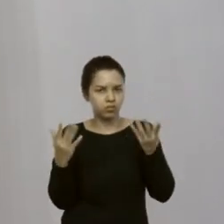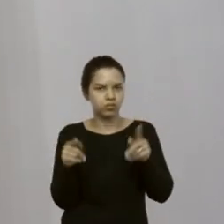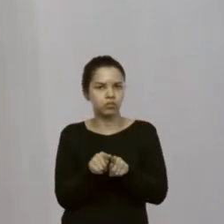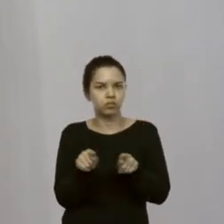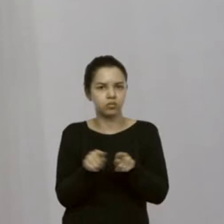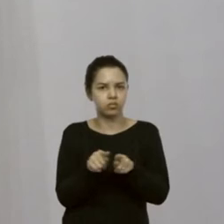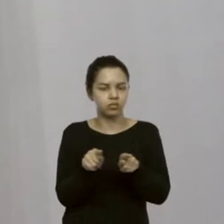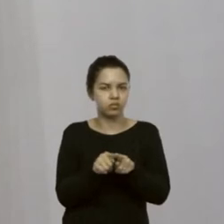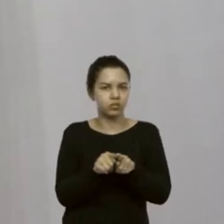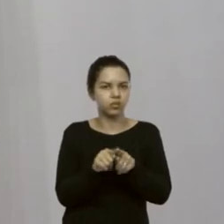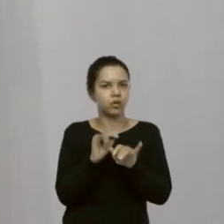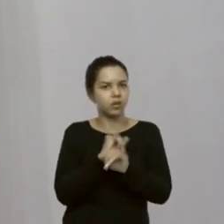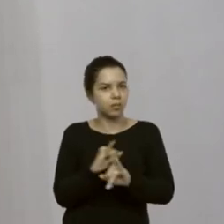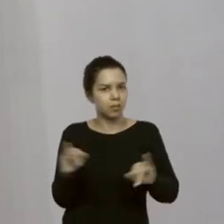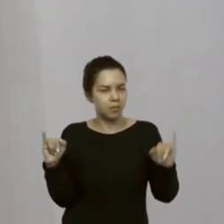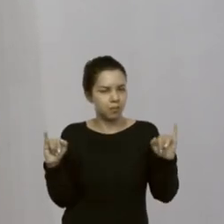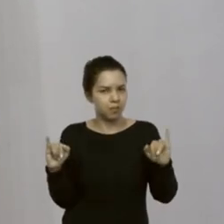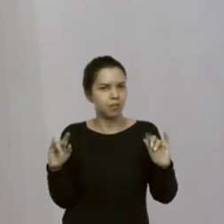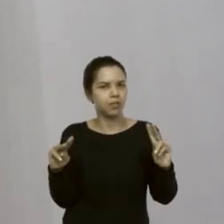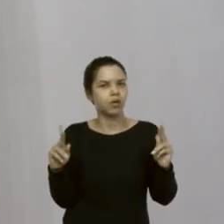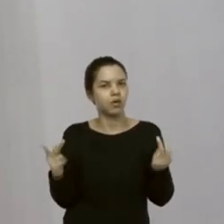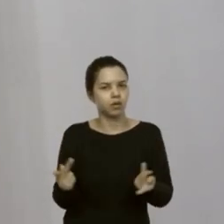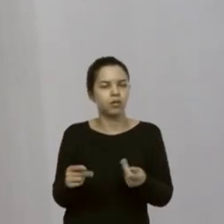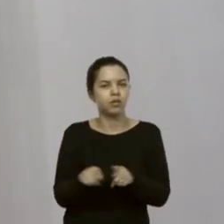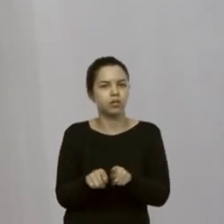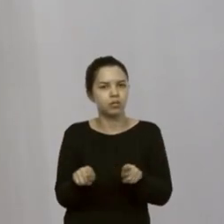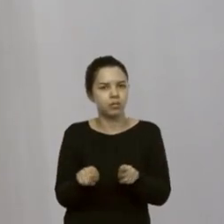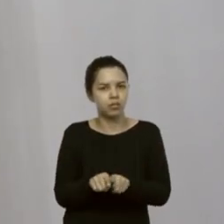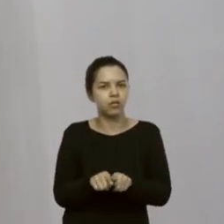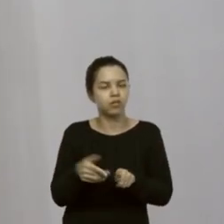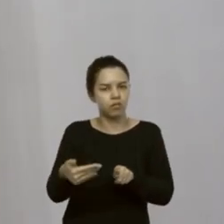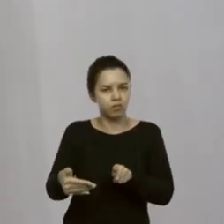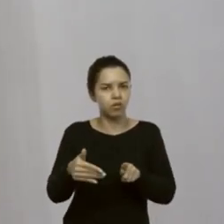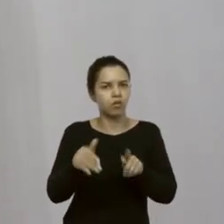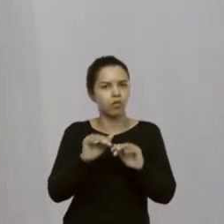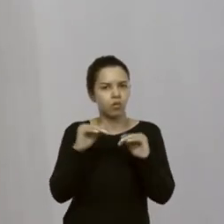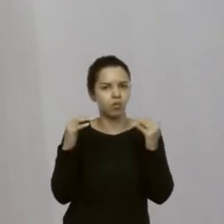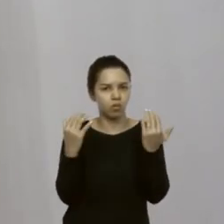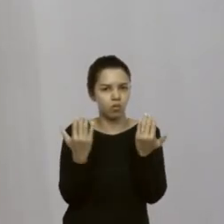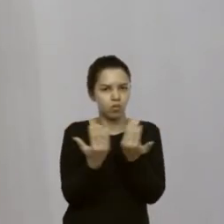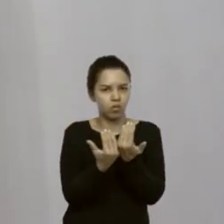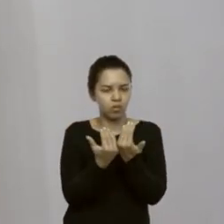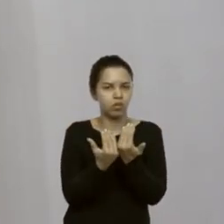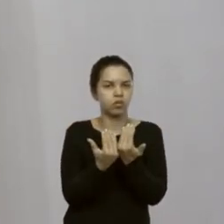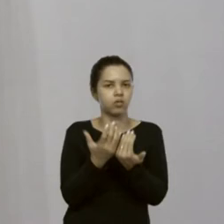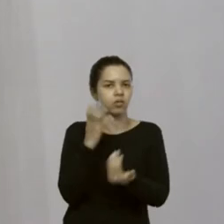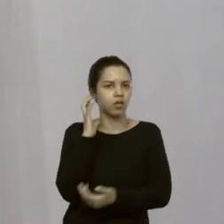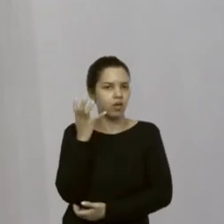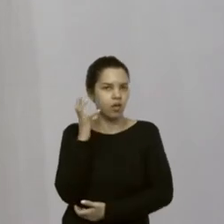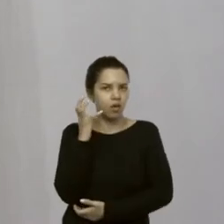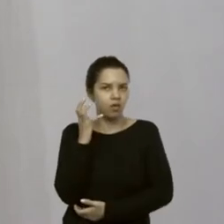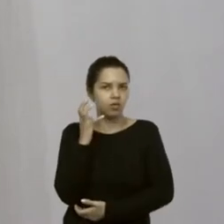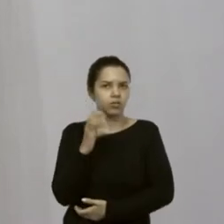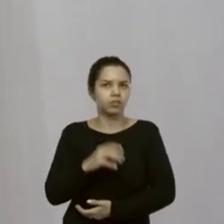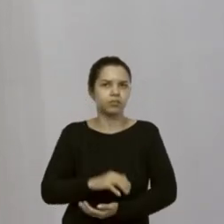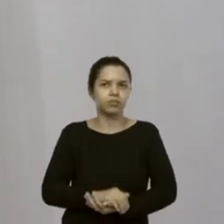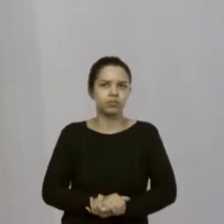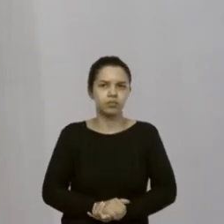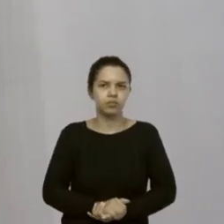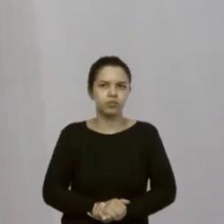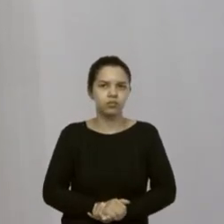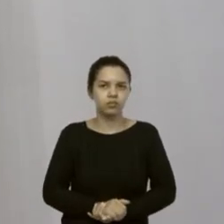congresso. Teremos um grande congresso da Rádio Difusão no dia 22. Deputado